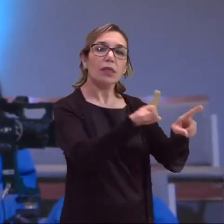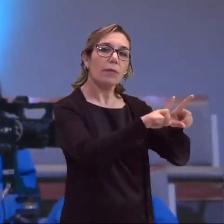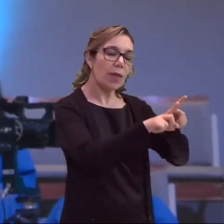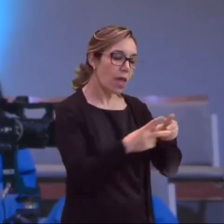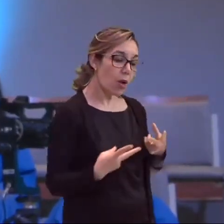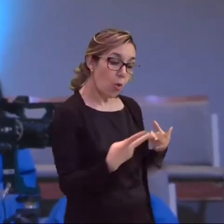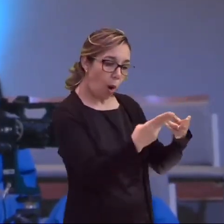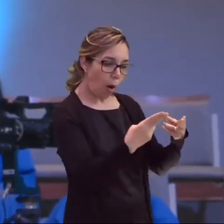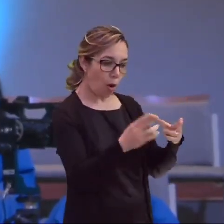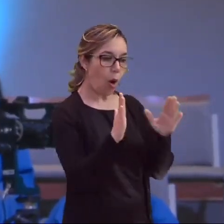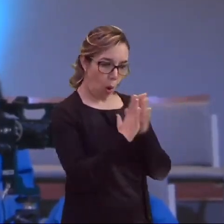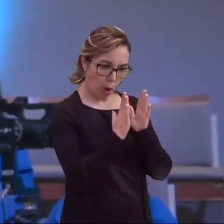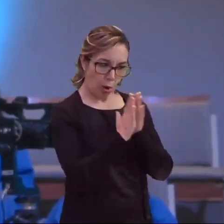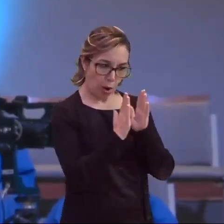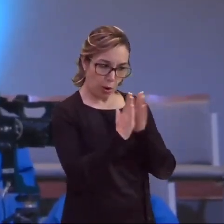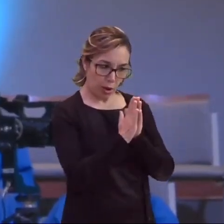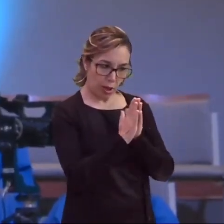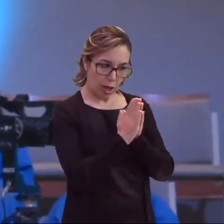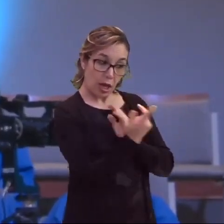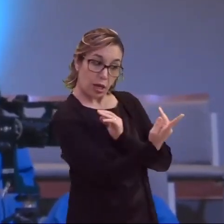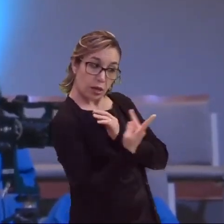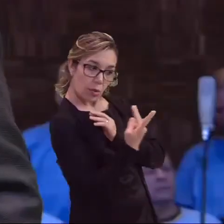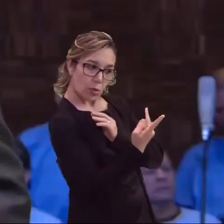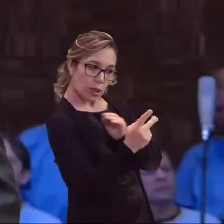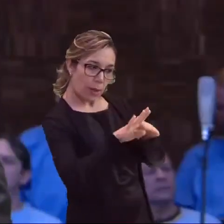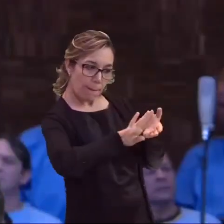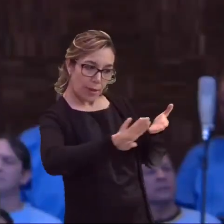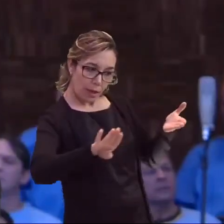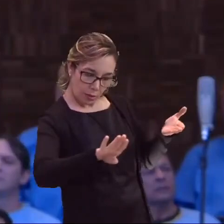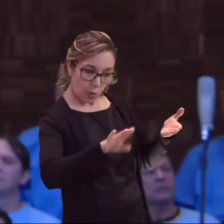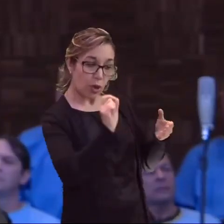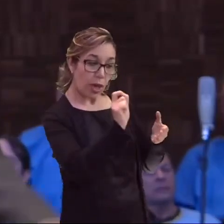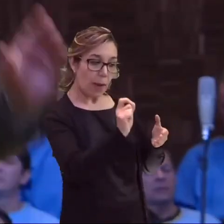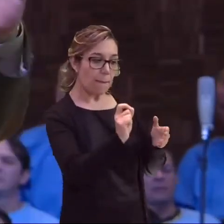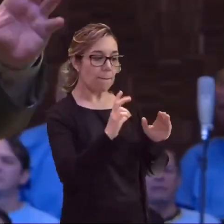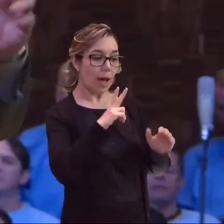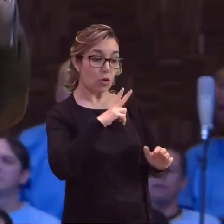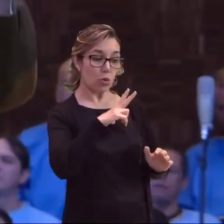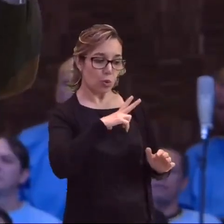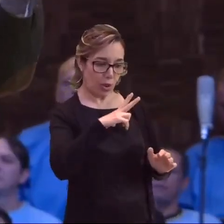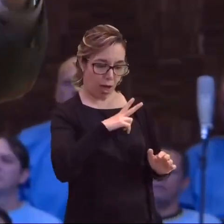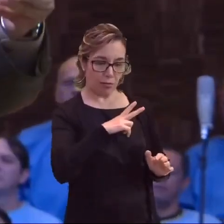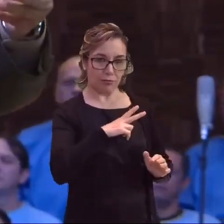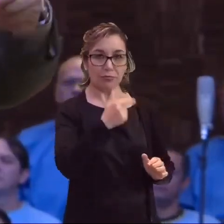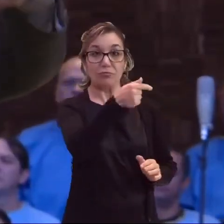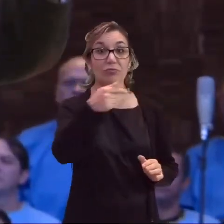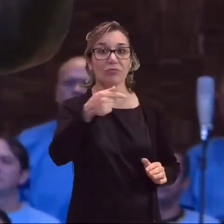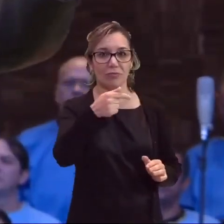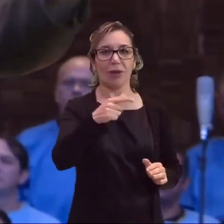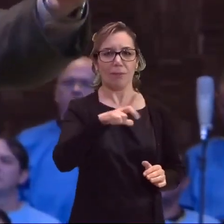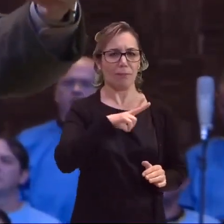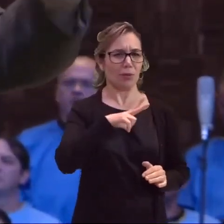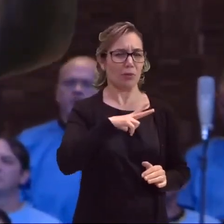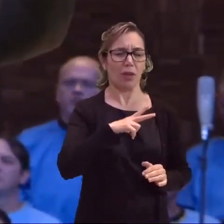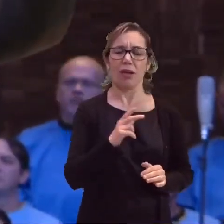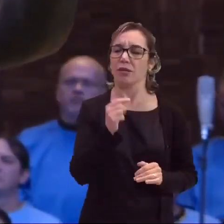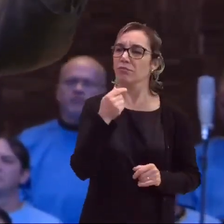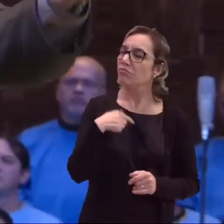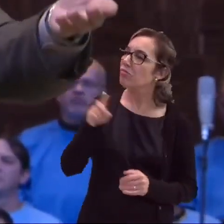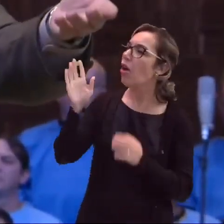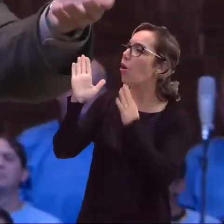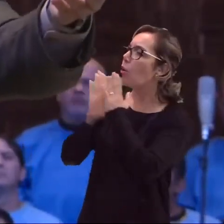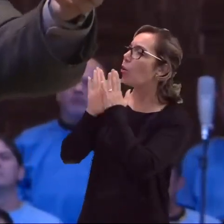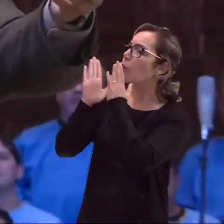grande e aí Oramos durante uma semana e Deus esse Deus que se revela a intimidade